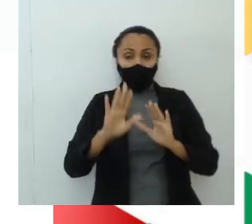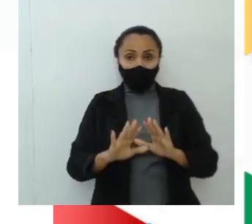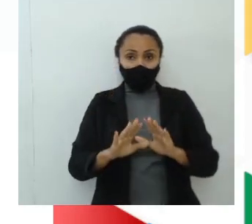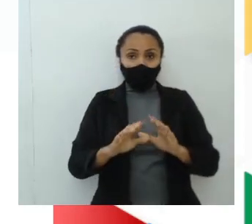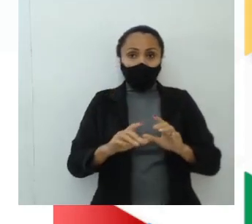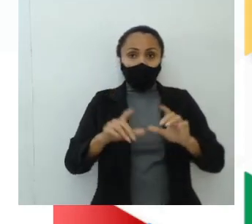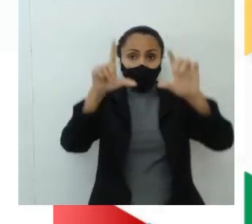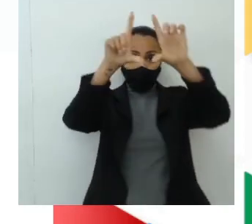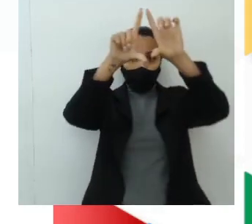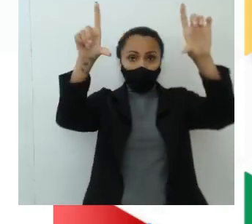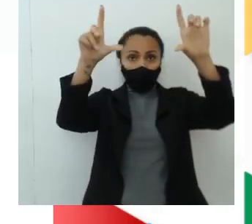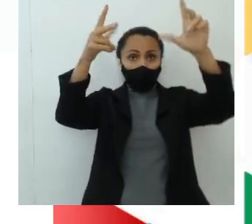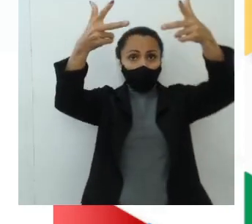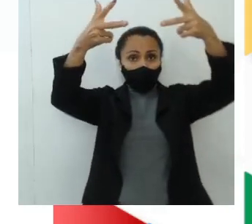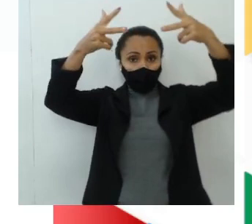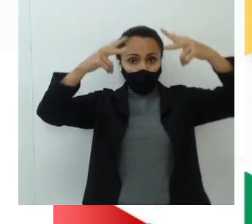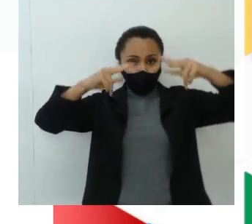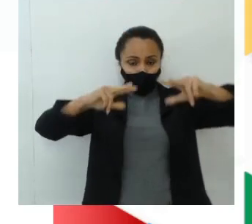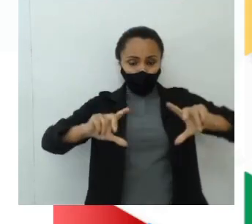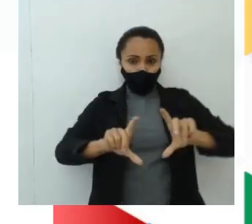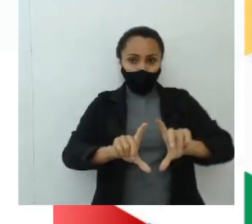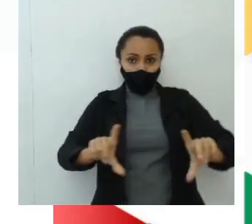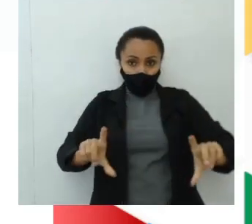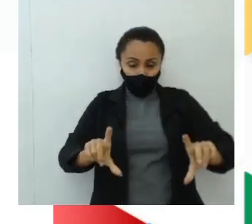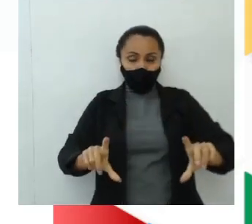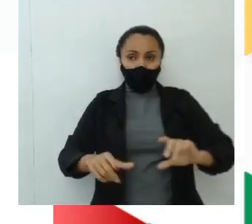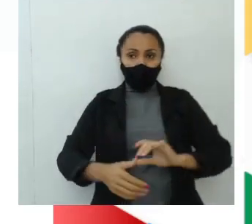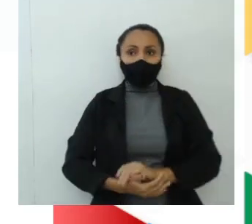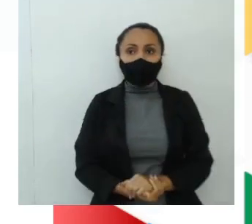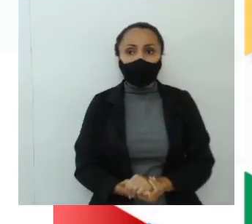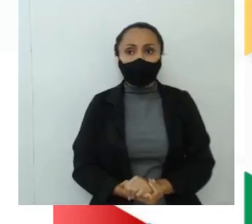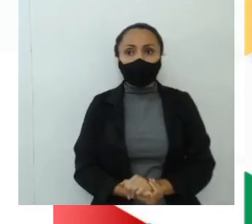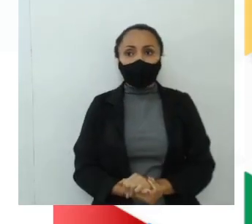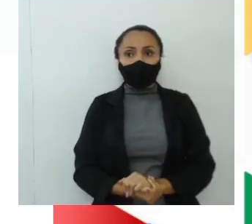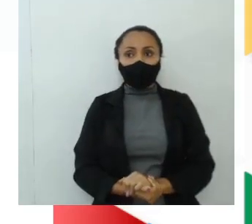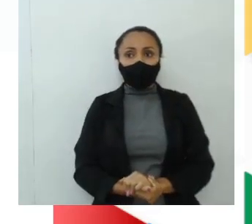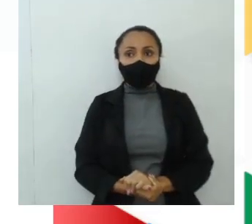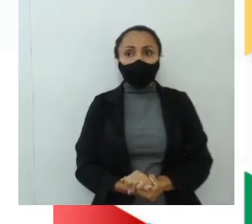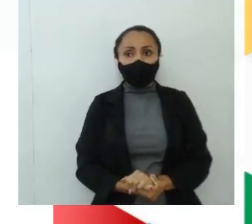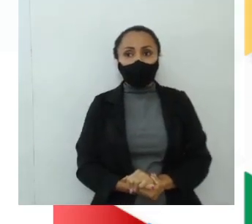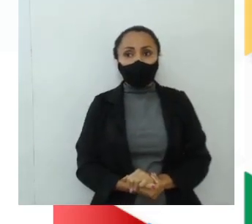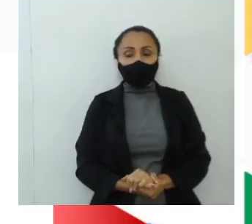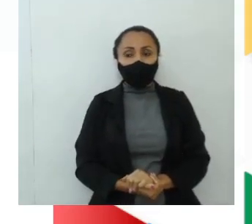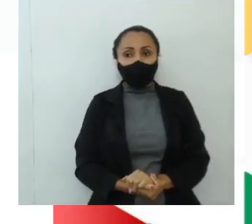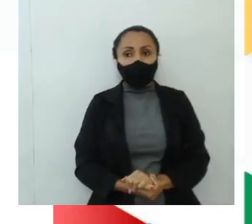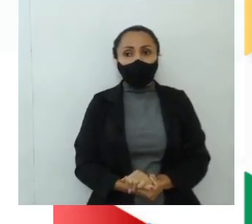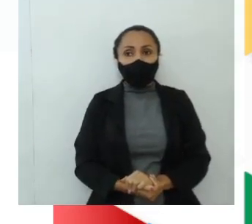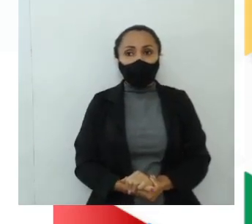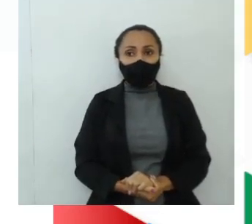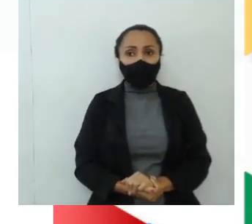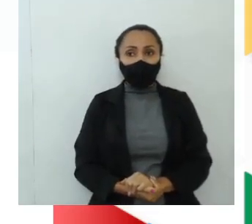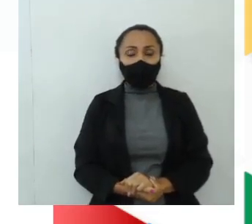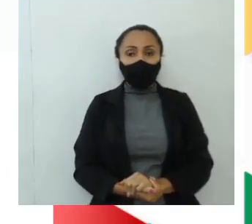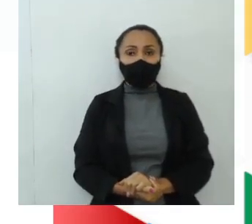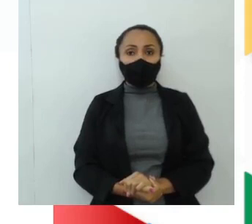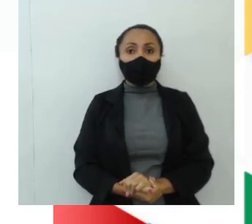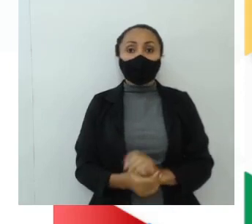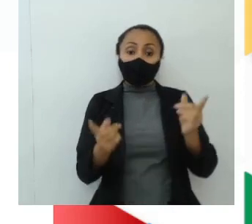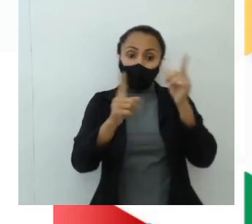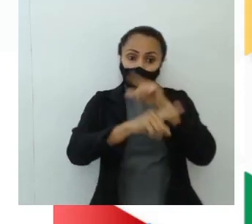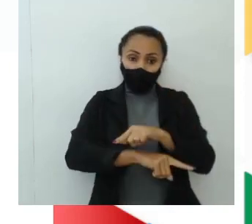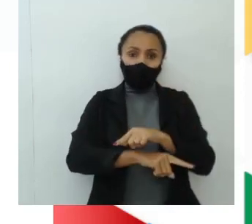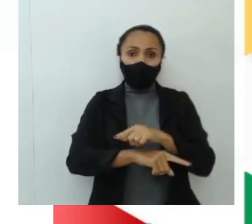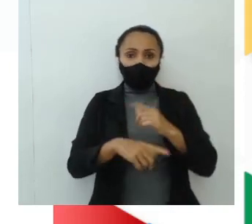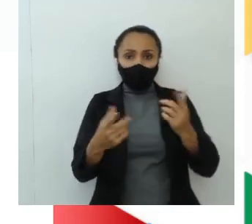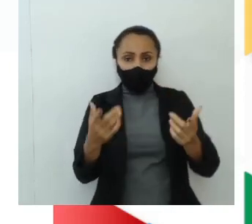Então, de cabeça para baixo, a reflexão em relação à reta, tá? É invertida, por isso que ele fica de cabeça para baixo.